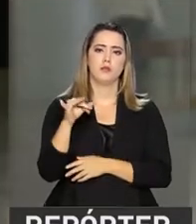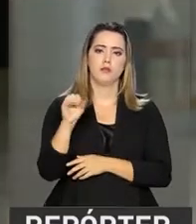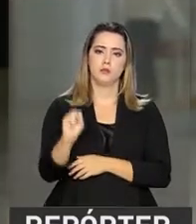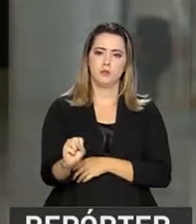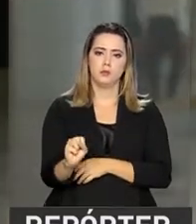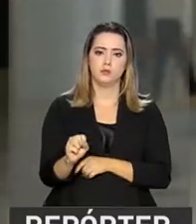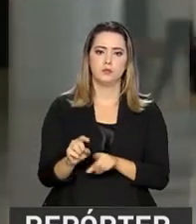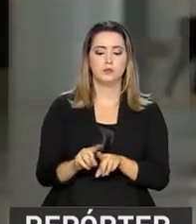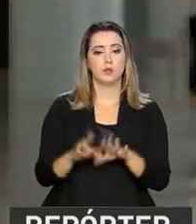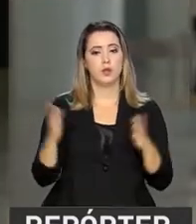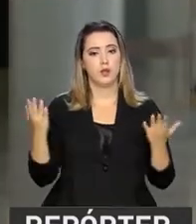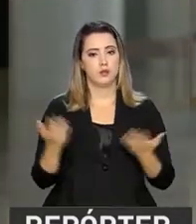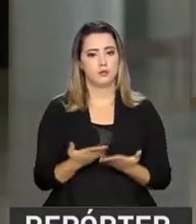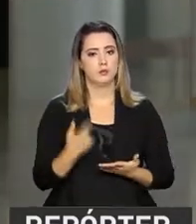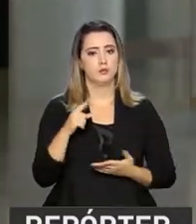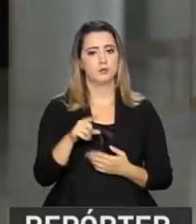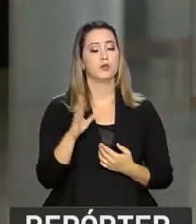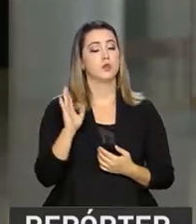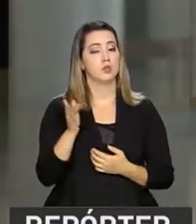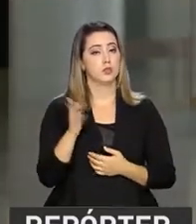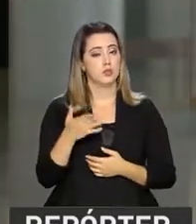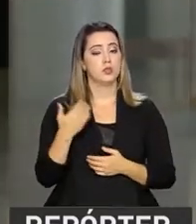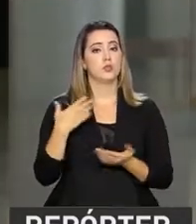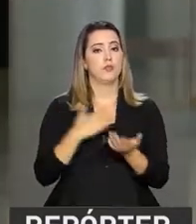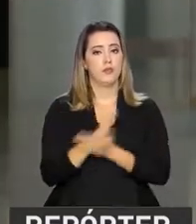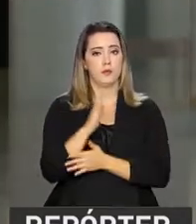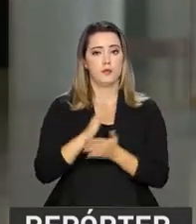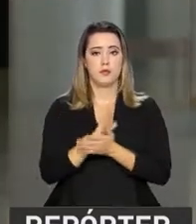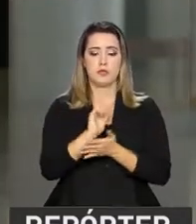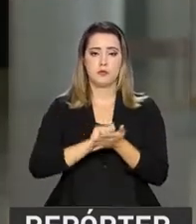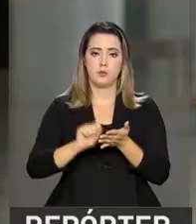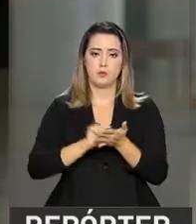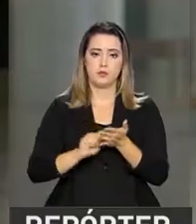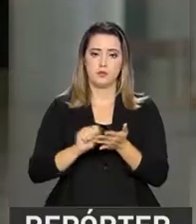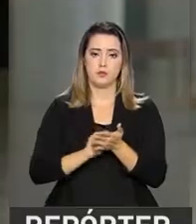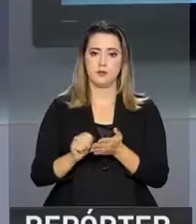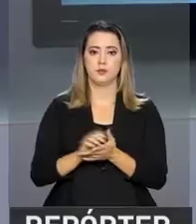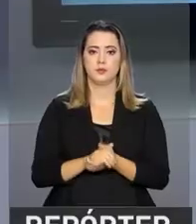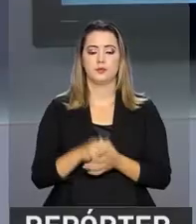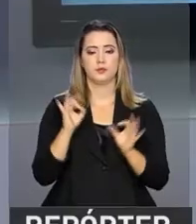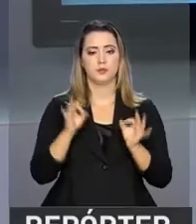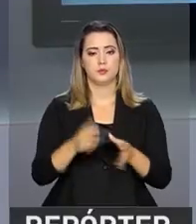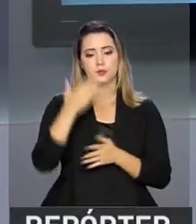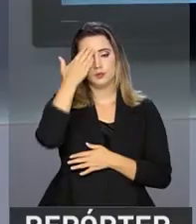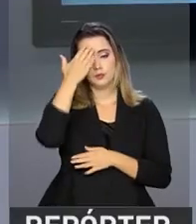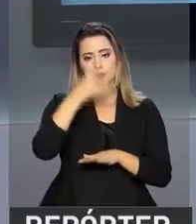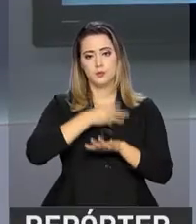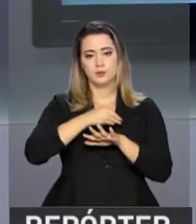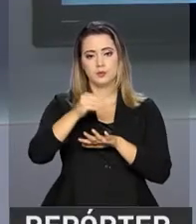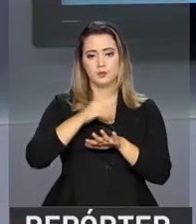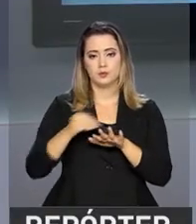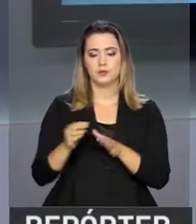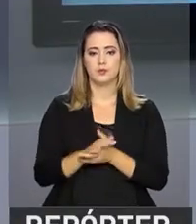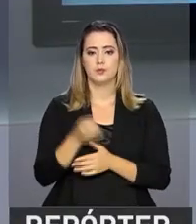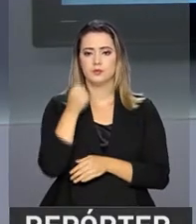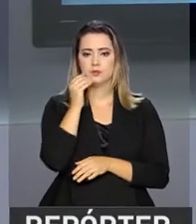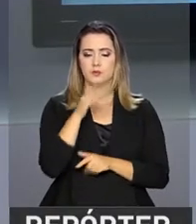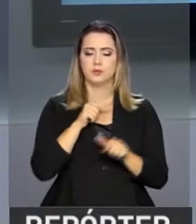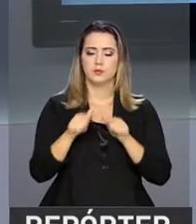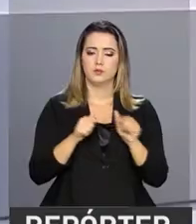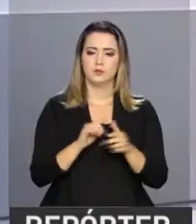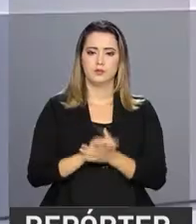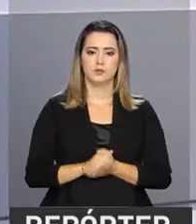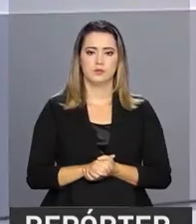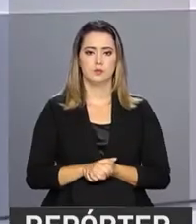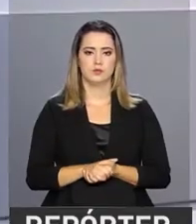financiamento agora a medida vai à sanção presidencial roberto acerto pablo obrigado pelas informações bom trabalho para